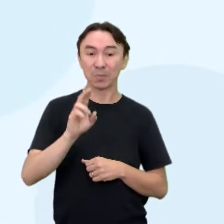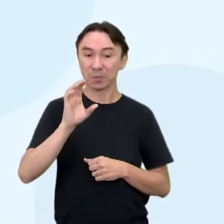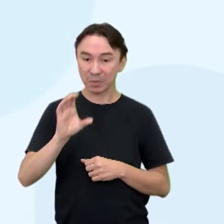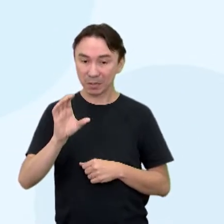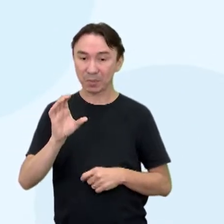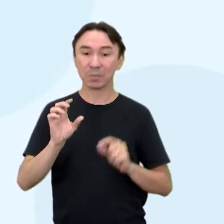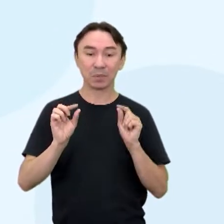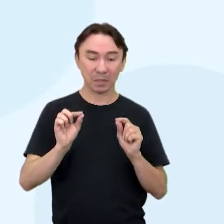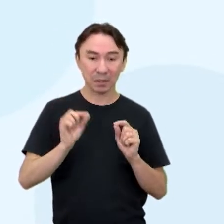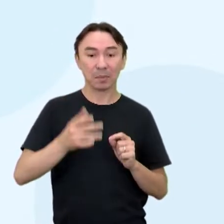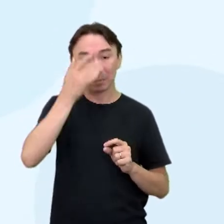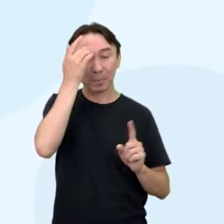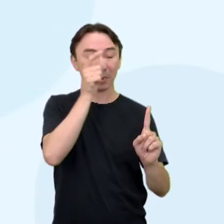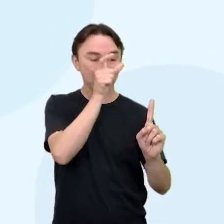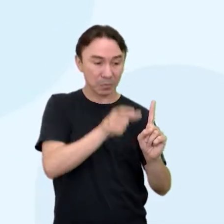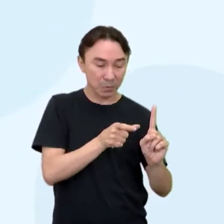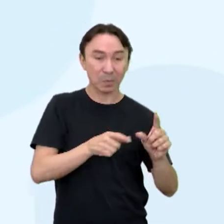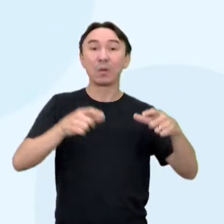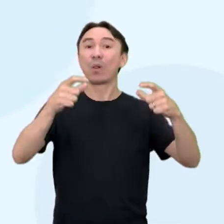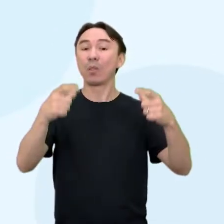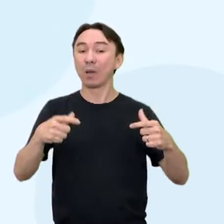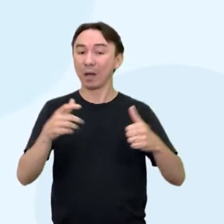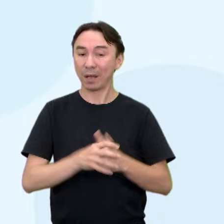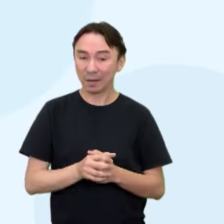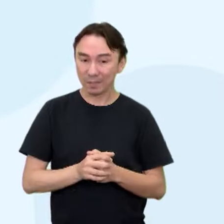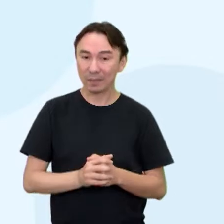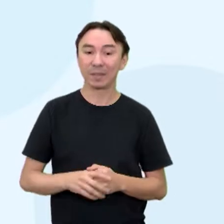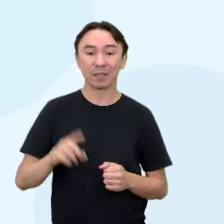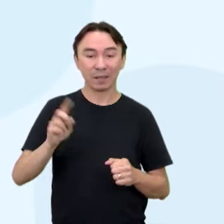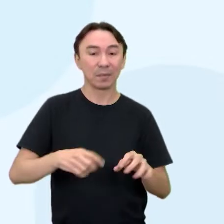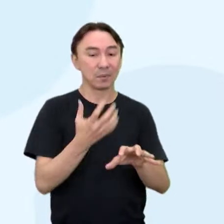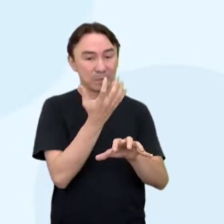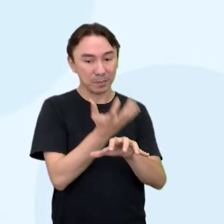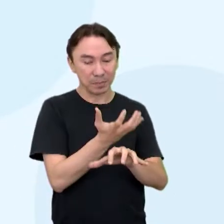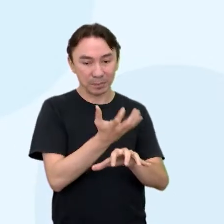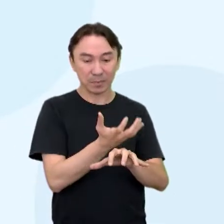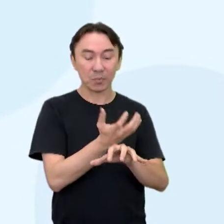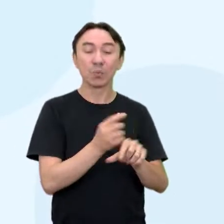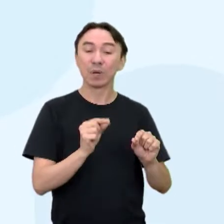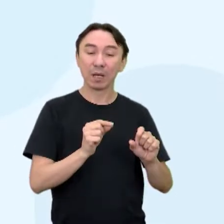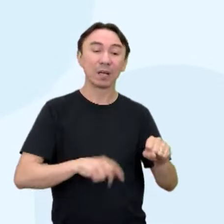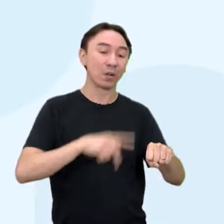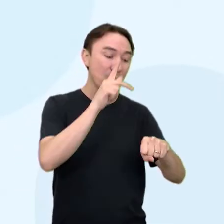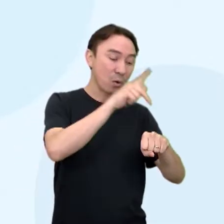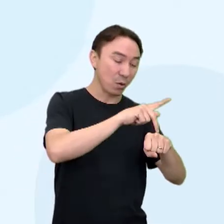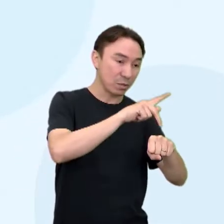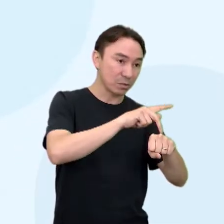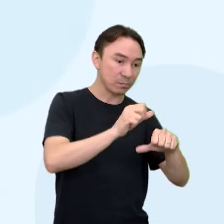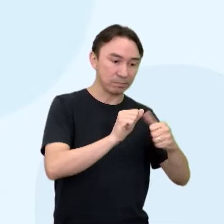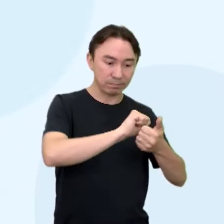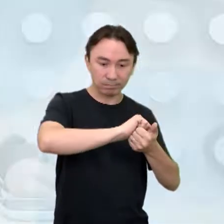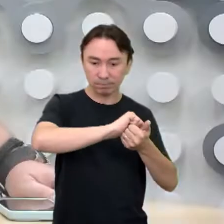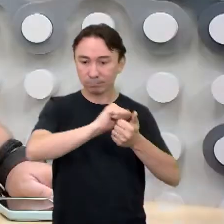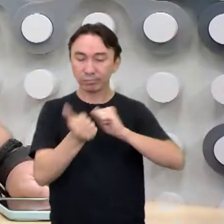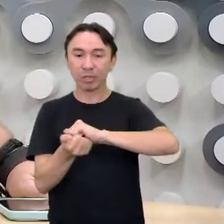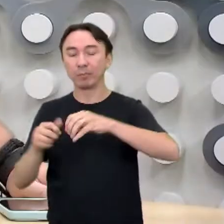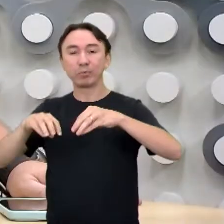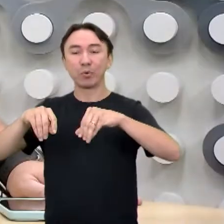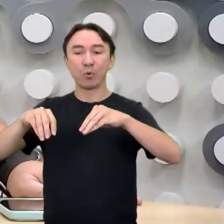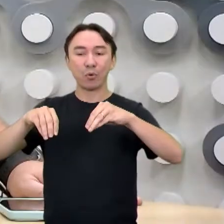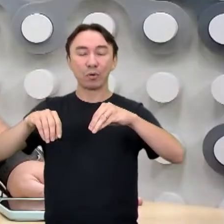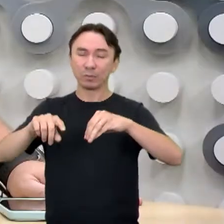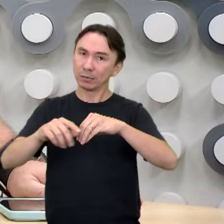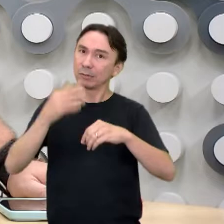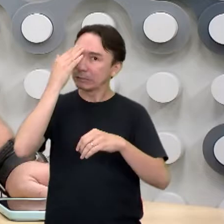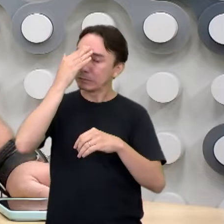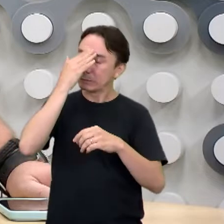curricular 3, das rochas ao solo, entenda essa transformação. Então nós vamos dar aí sequência à